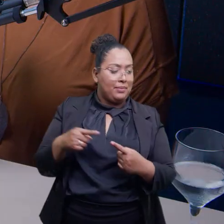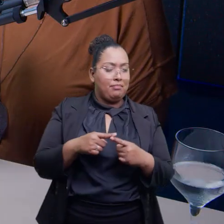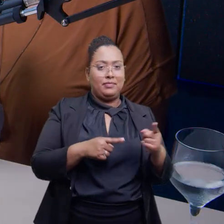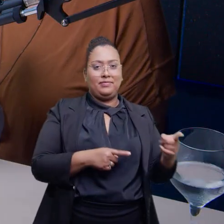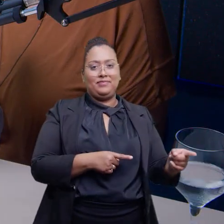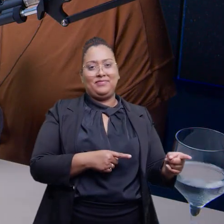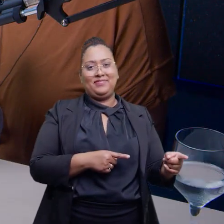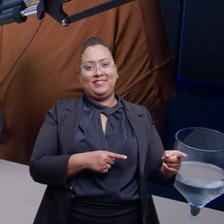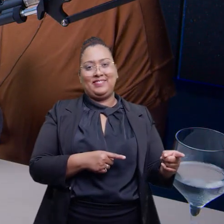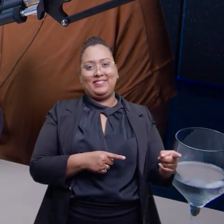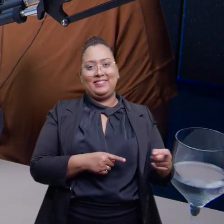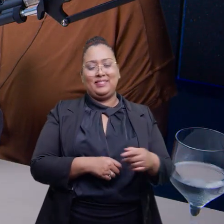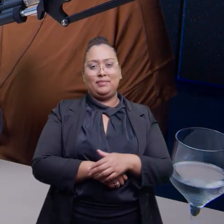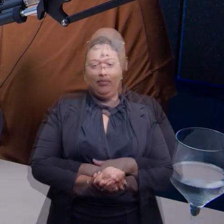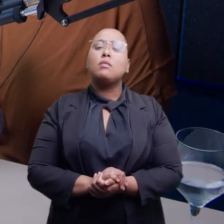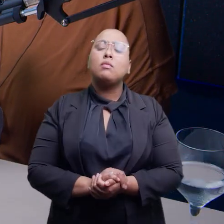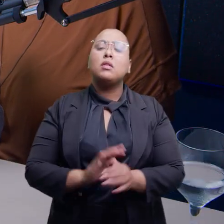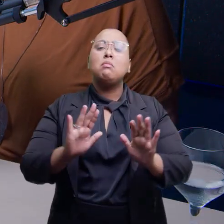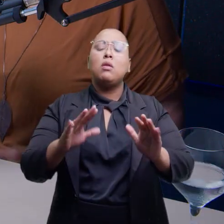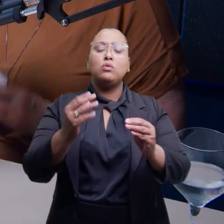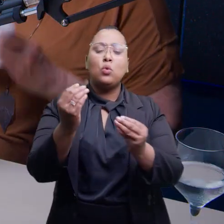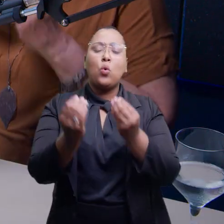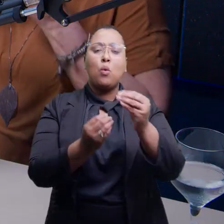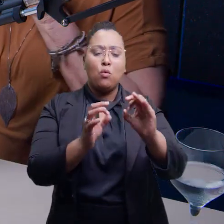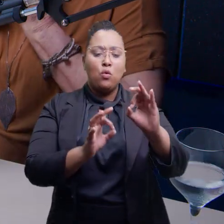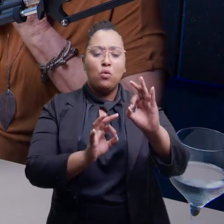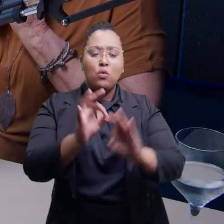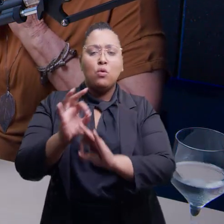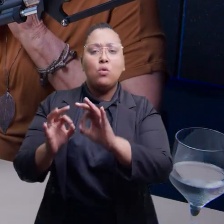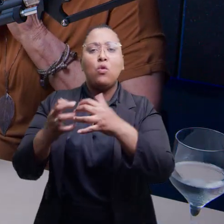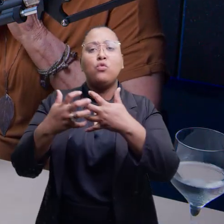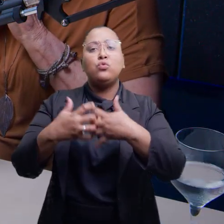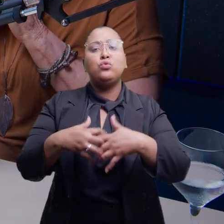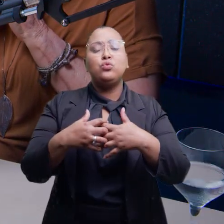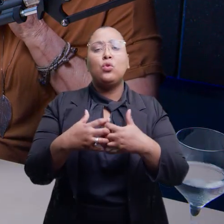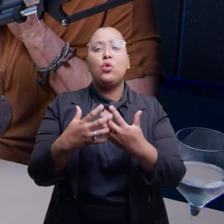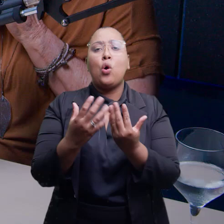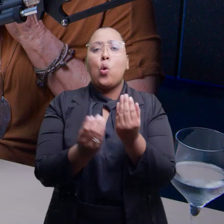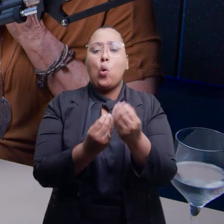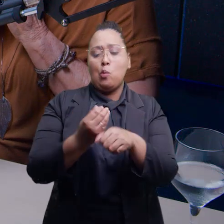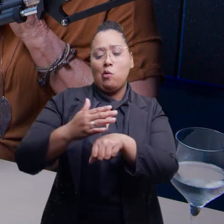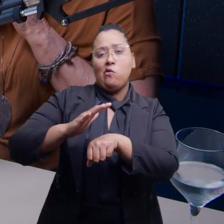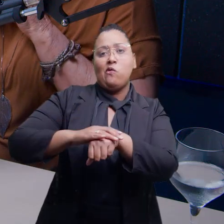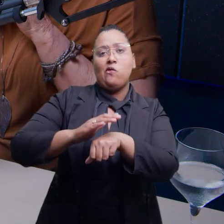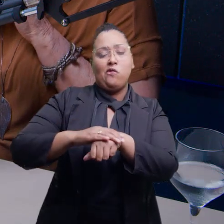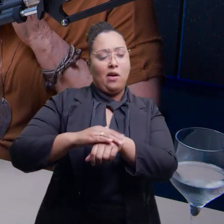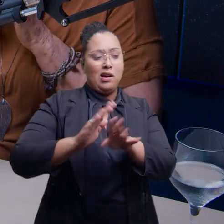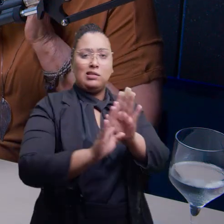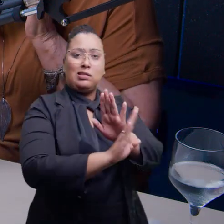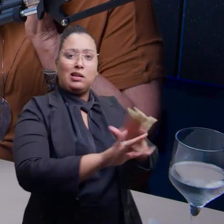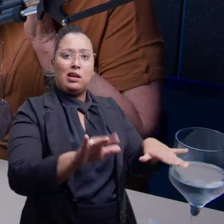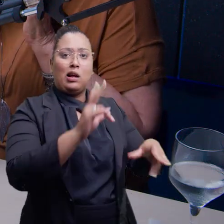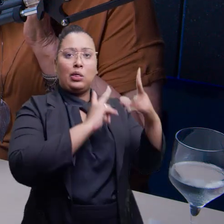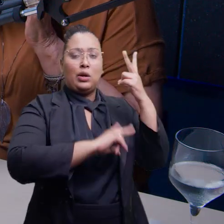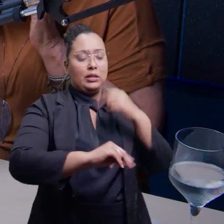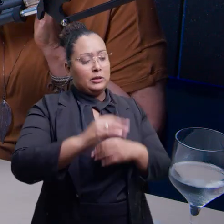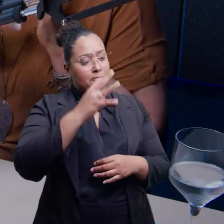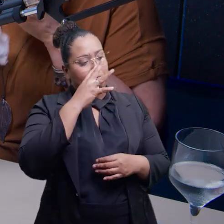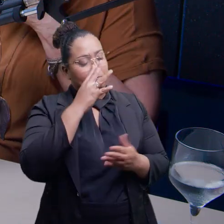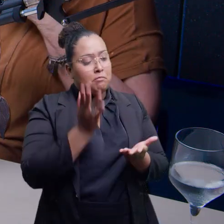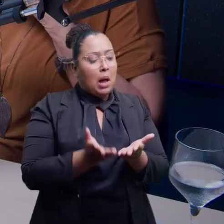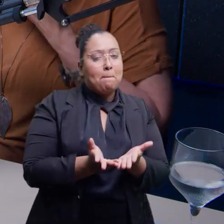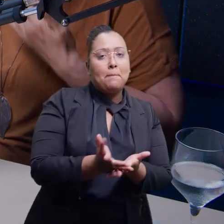família para ele. E como que é essa preparação, né? Como que a gente faz isso de dar voz a essas crianças e